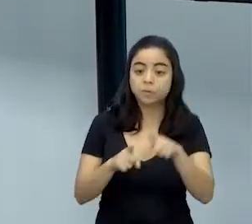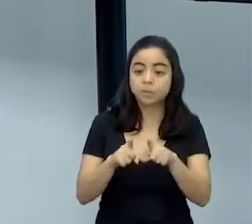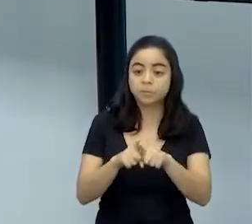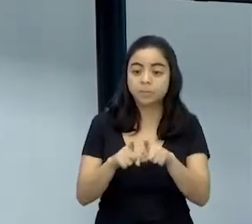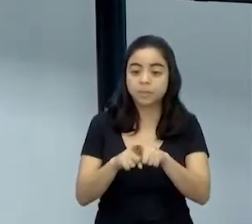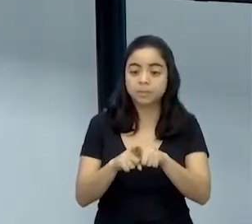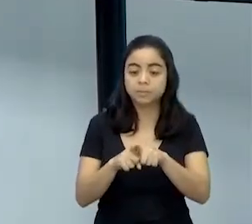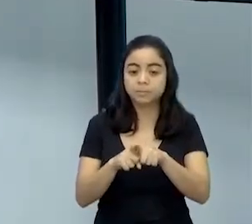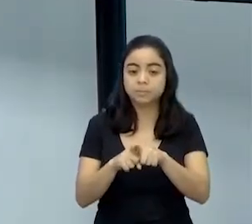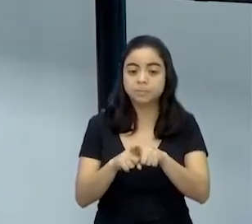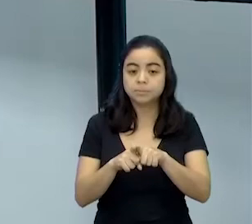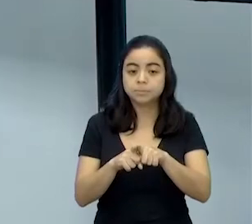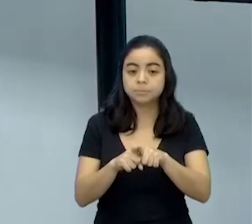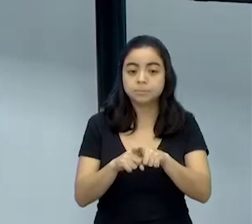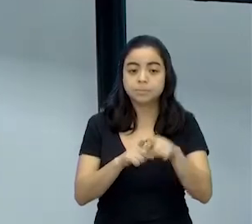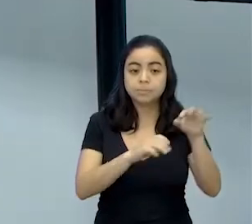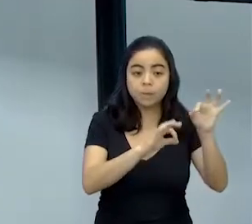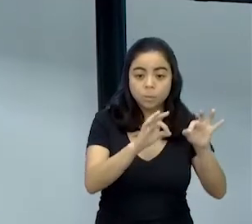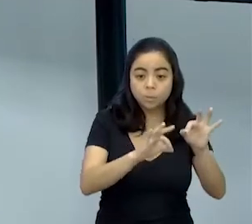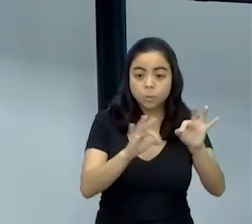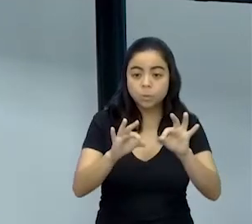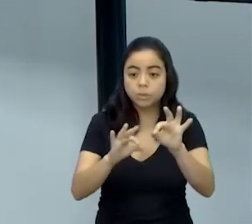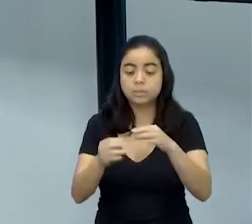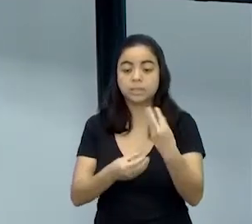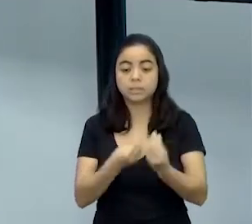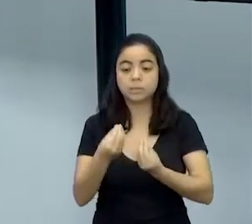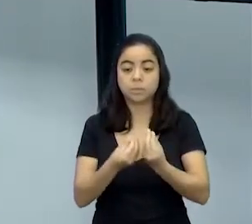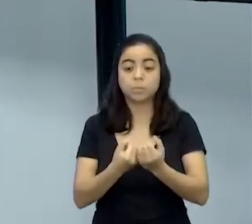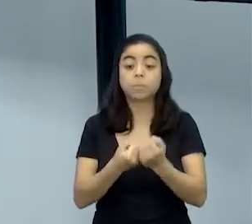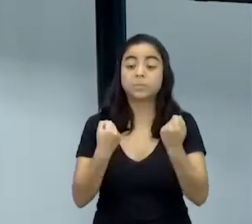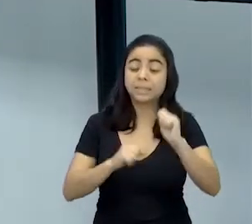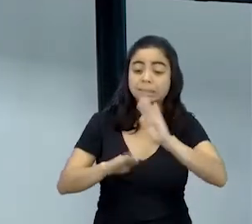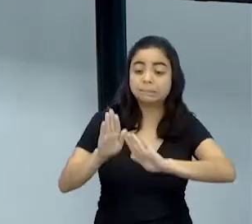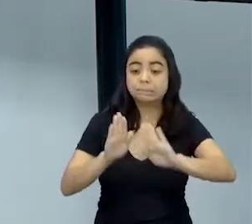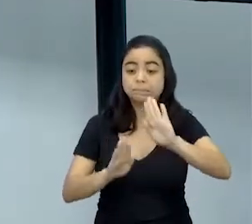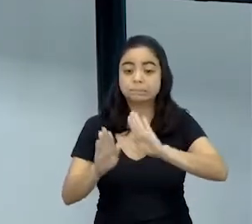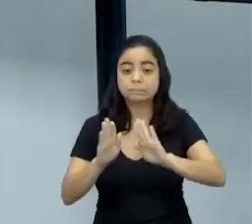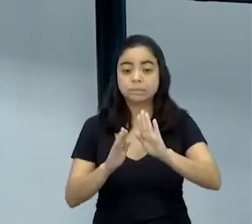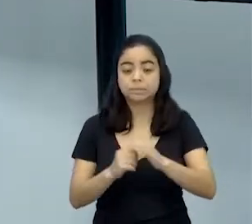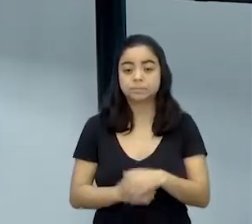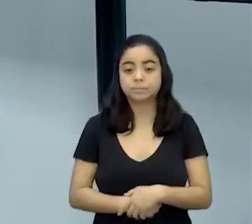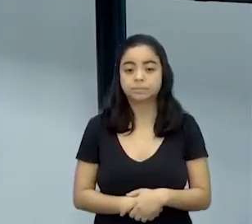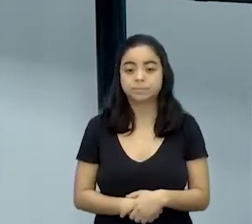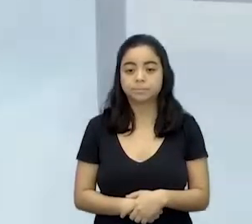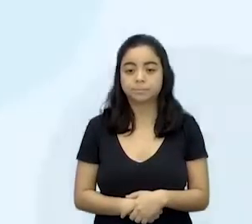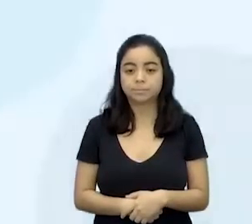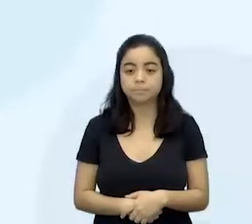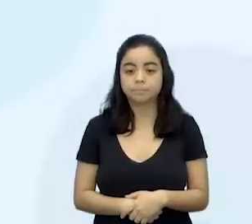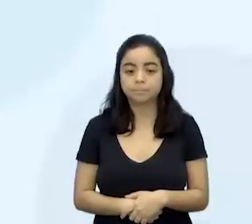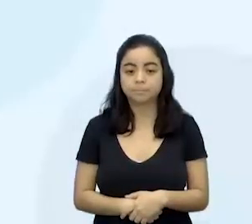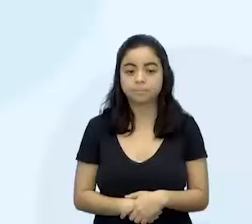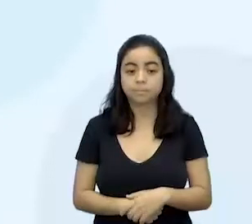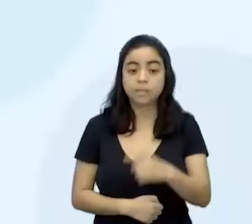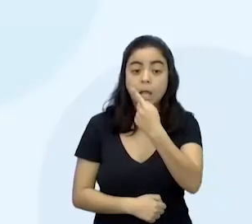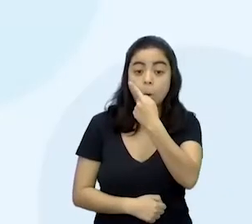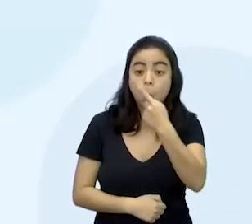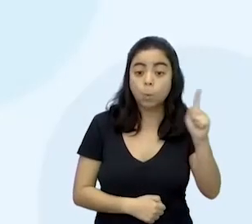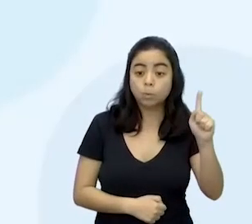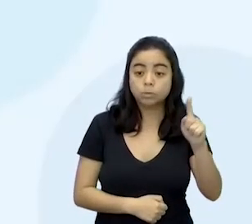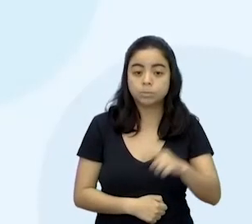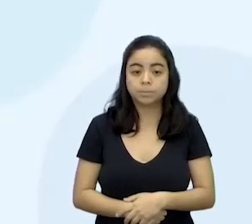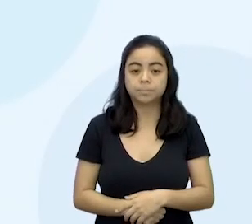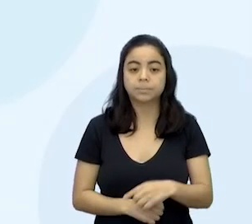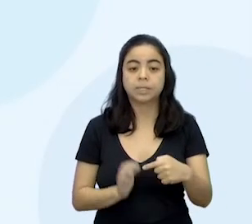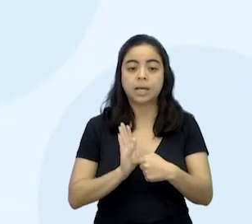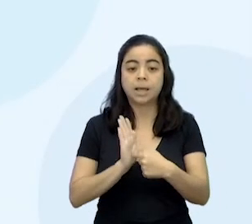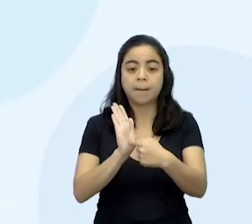14 redes de Bravais, então... tem que tomar cuidado aí com essa afirmação. Então, a última aí afirmação.